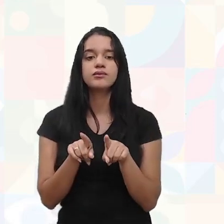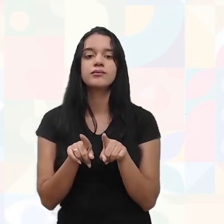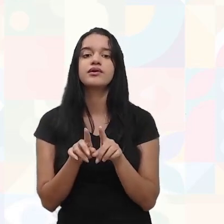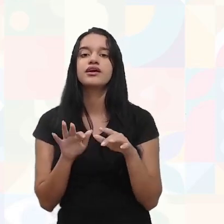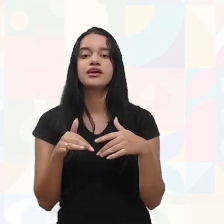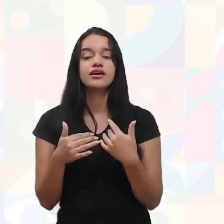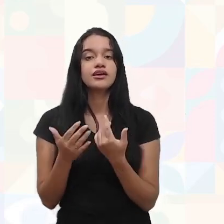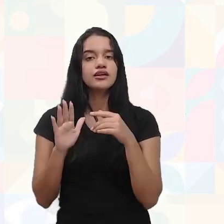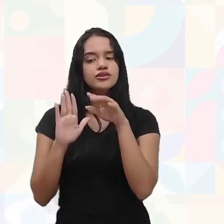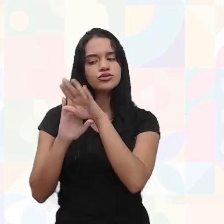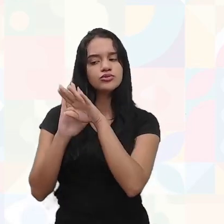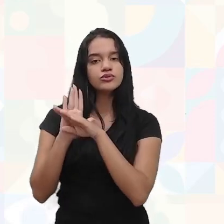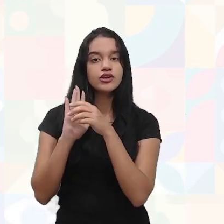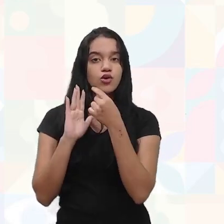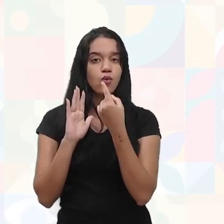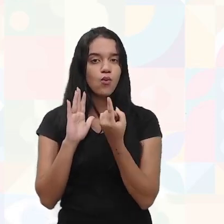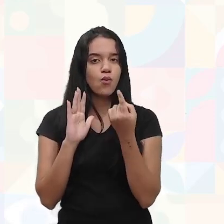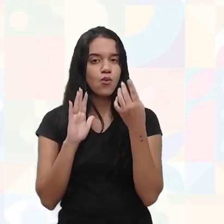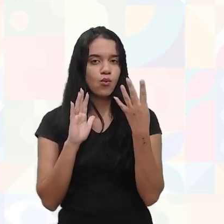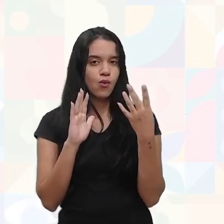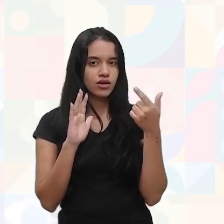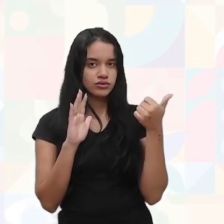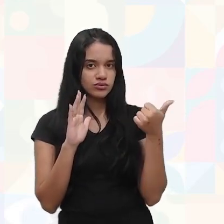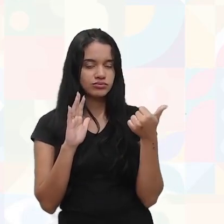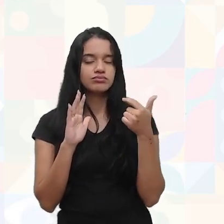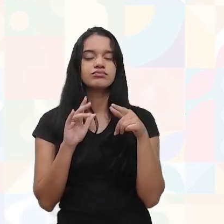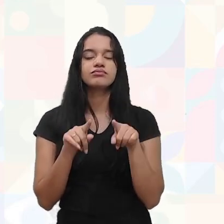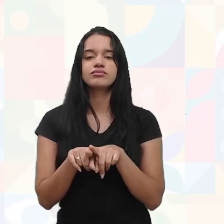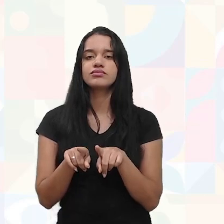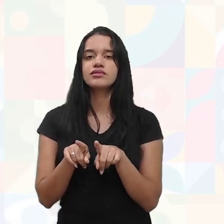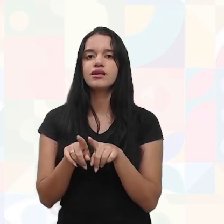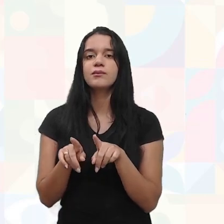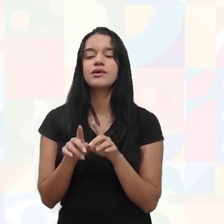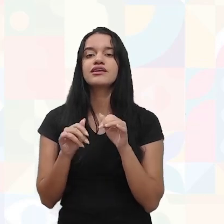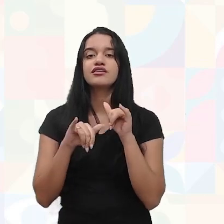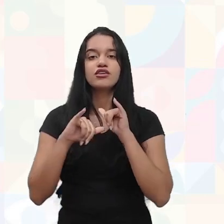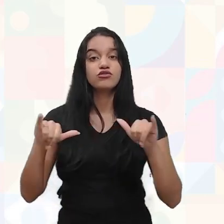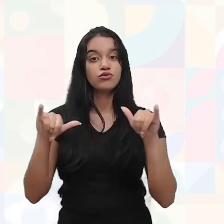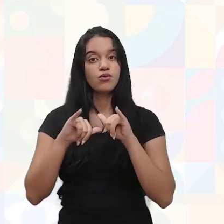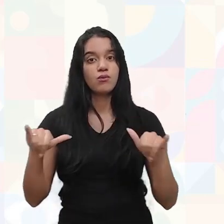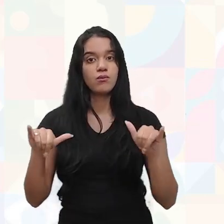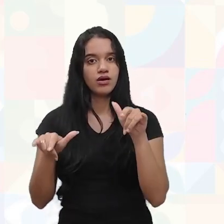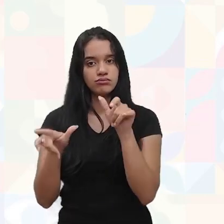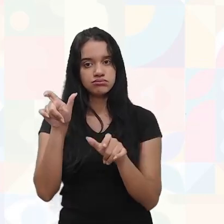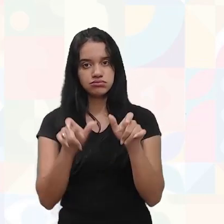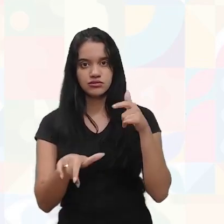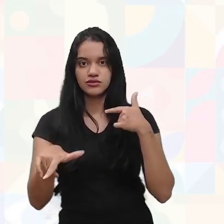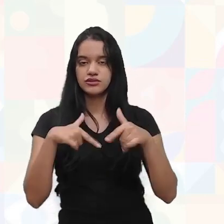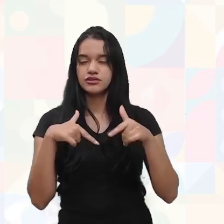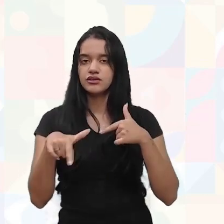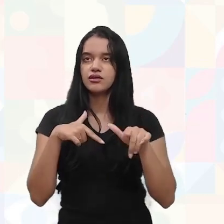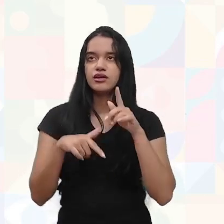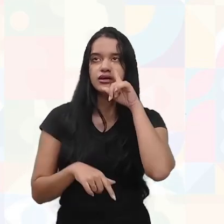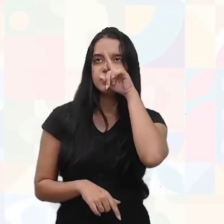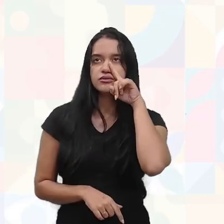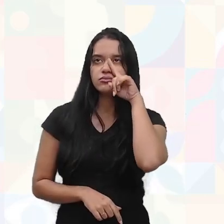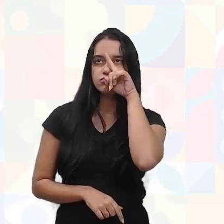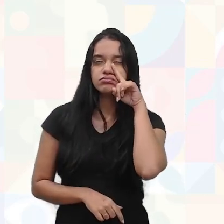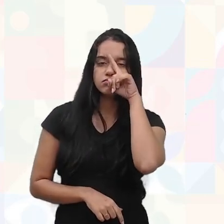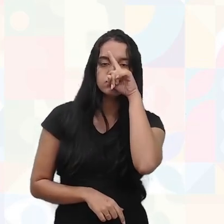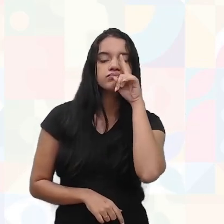141, ao colocar como dever do empregador informar ao trabalhador os riscos